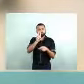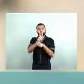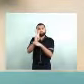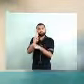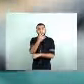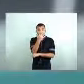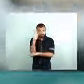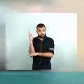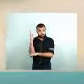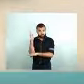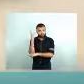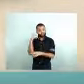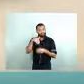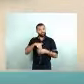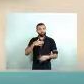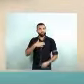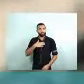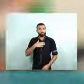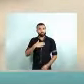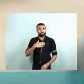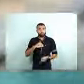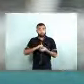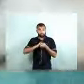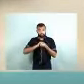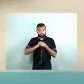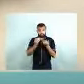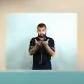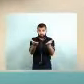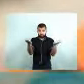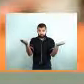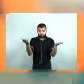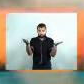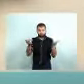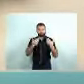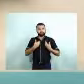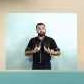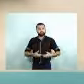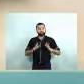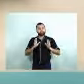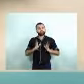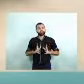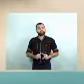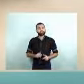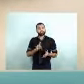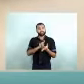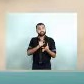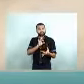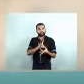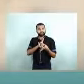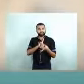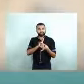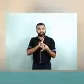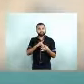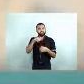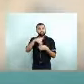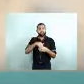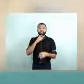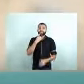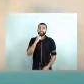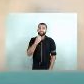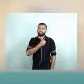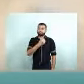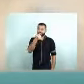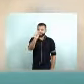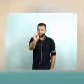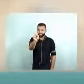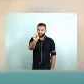com o meio ambiente? Venha com a gente. Nesse pulso só o povo segura. Temos as mãos limpas, verdade no coração. Vote Luiz